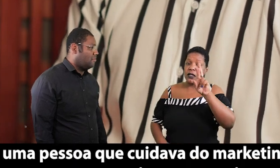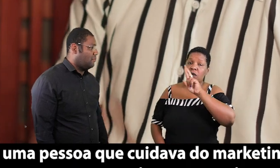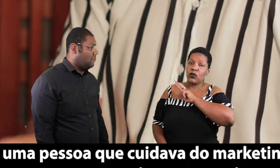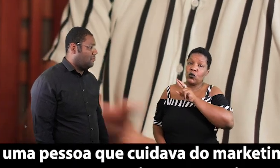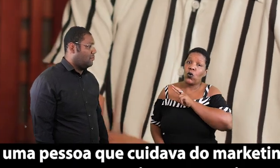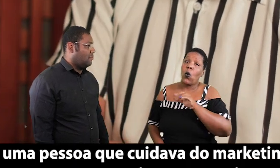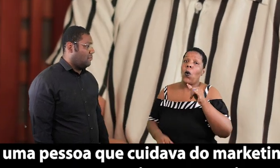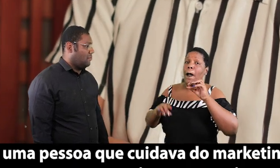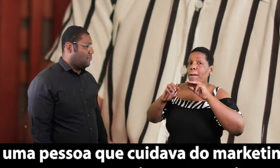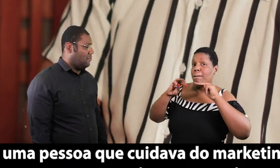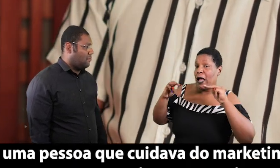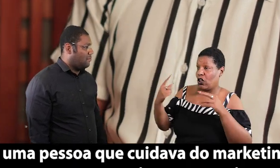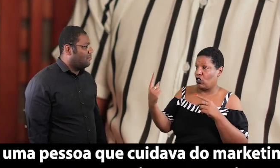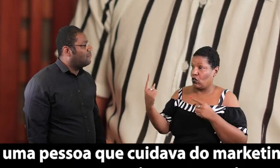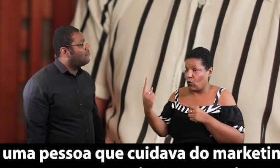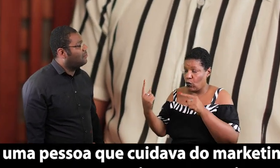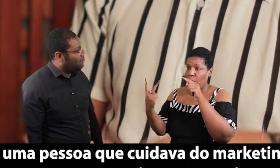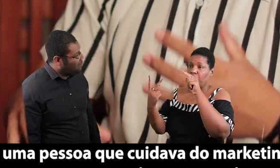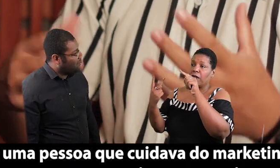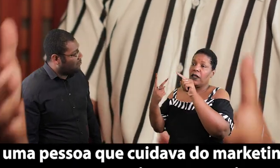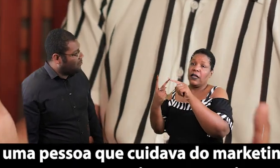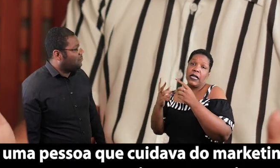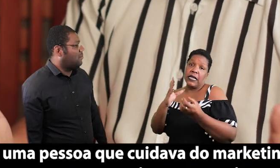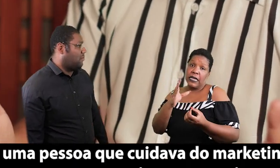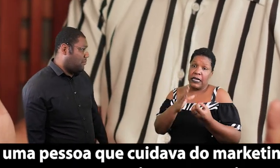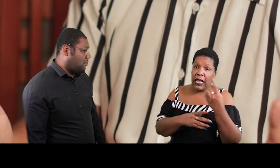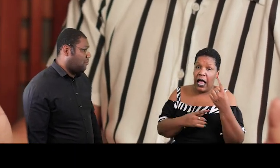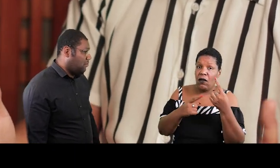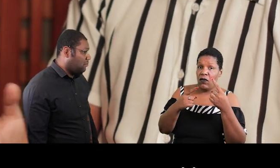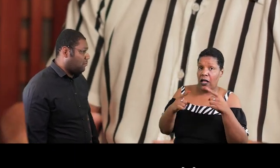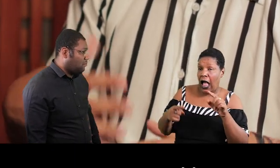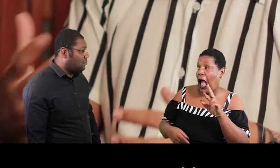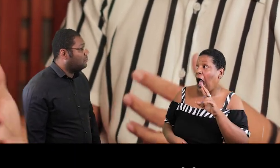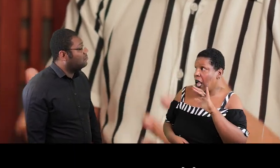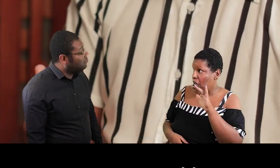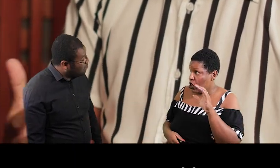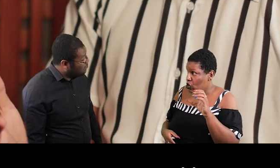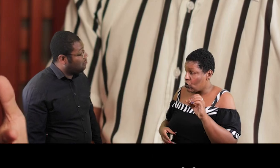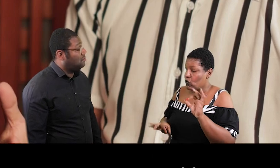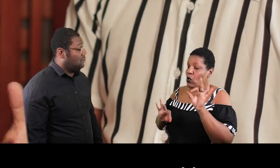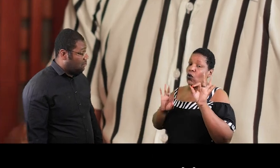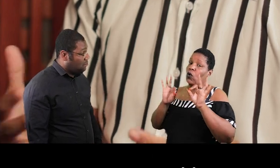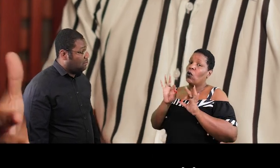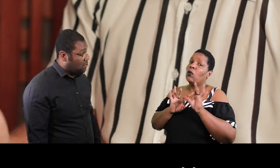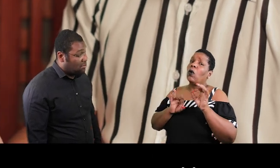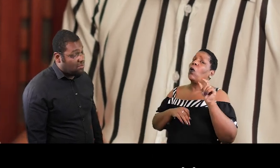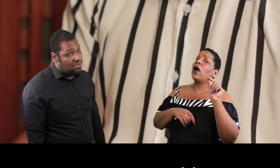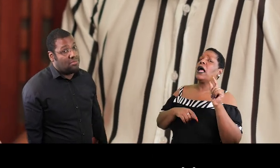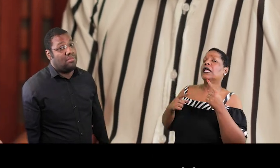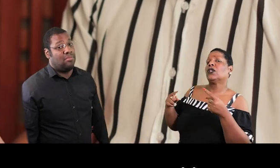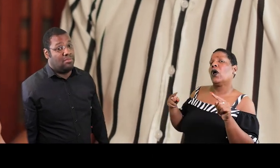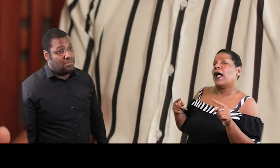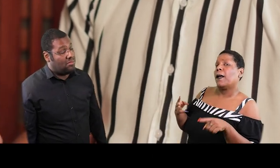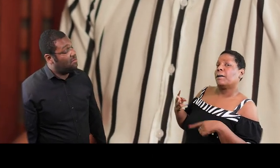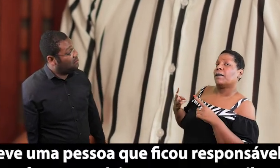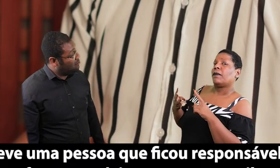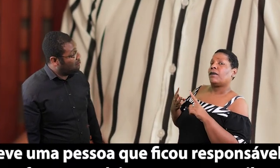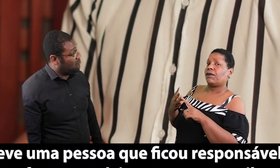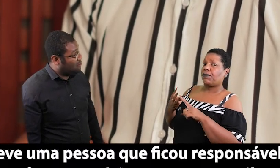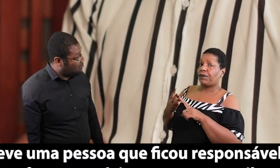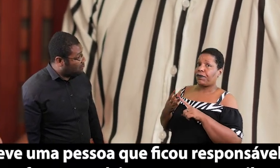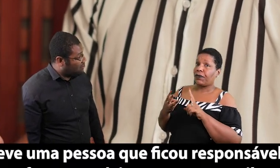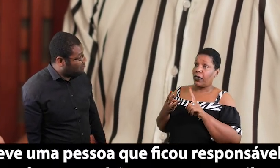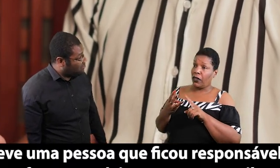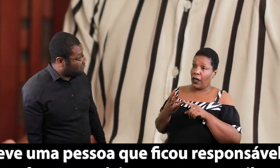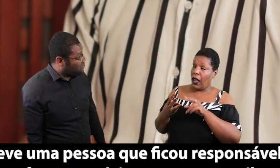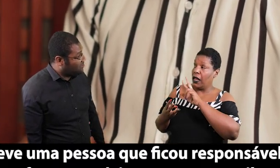uma pessoa que cuidava do marketing, teve uma pessoa que criava os arranjos, que montava o que seria tocar, e teve uma pessoa